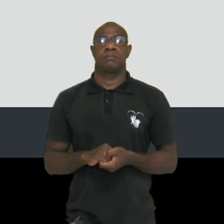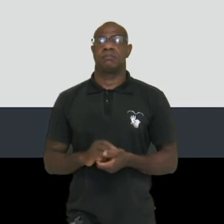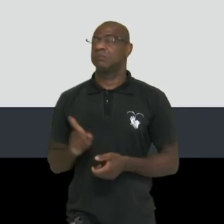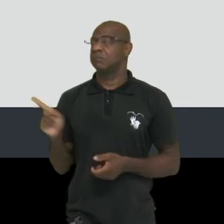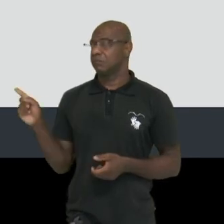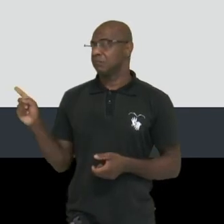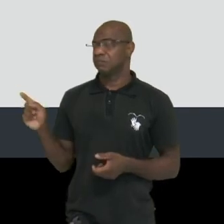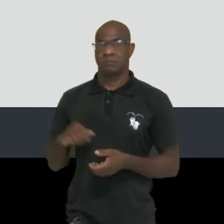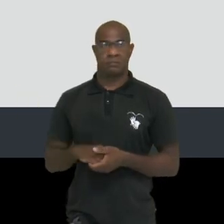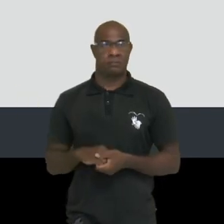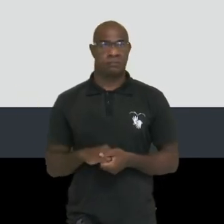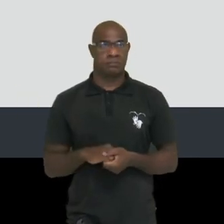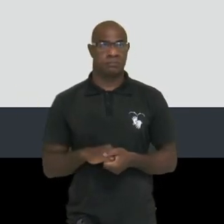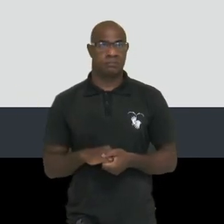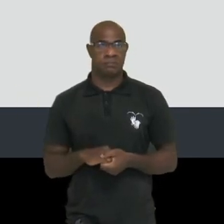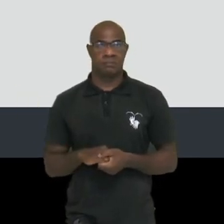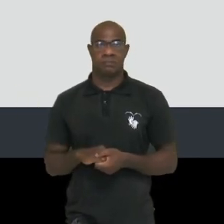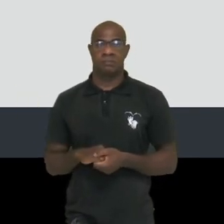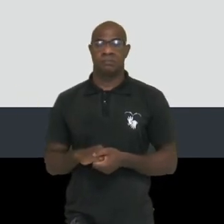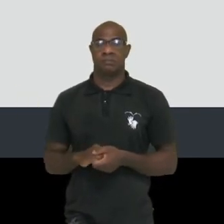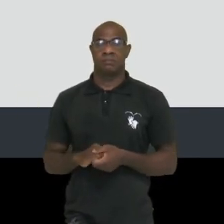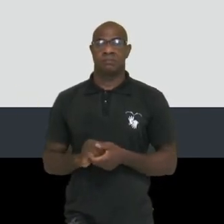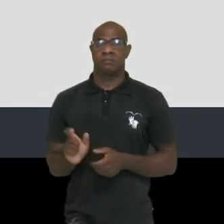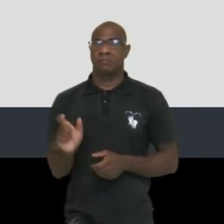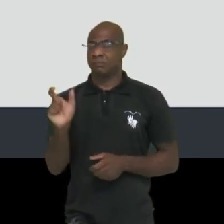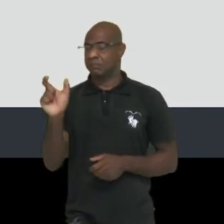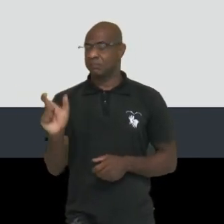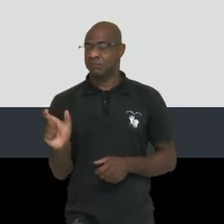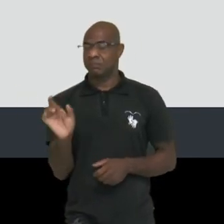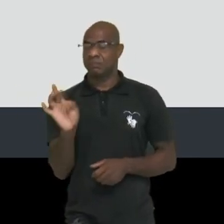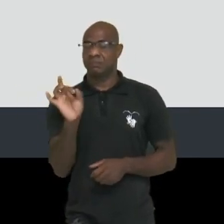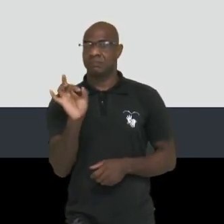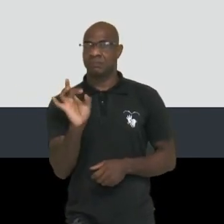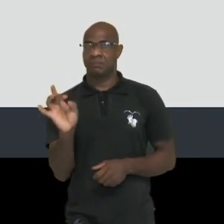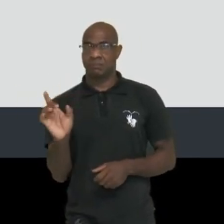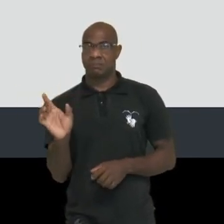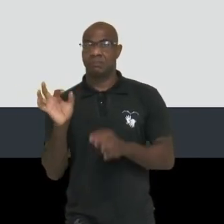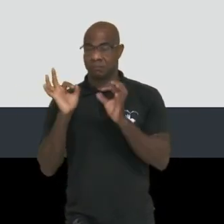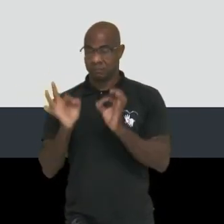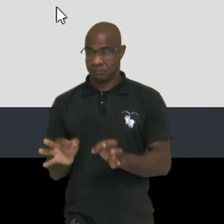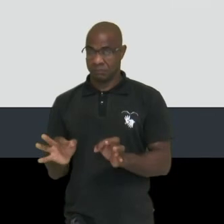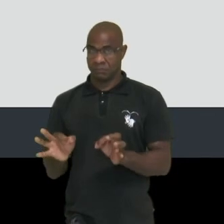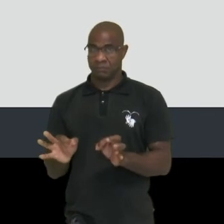Observem que, com a pronúncia, todas as palavras ficaram em verde.